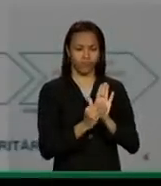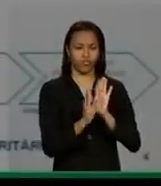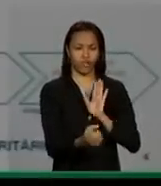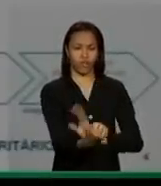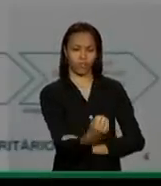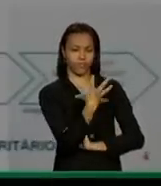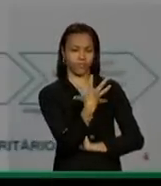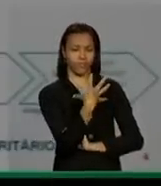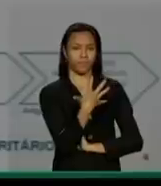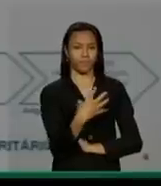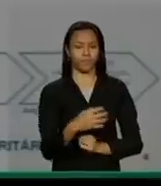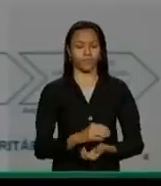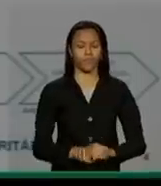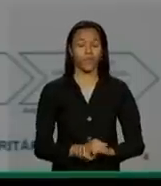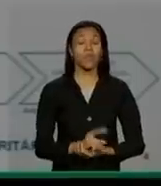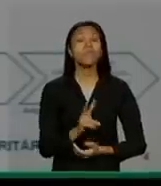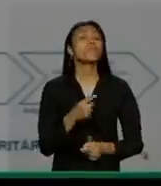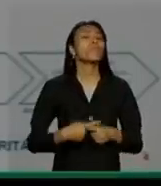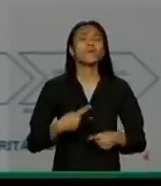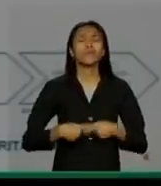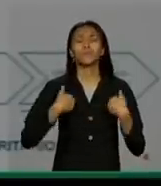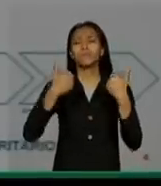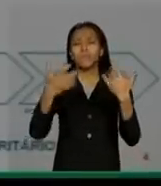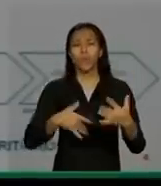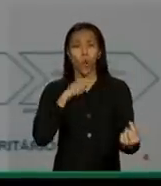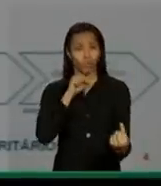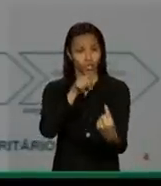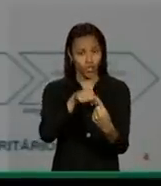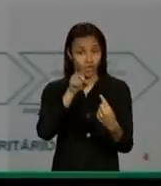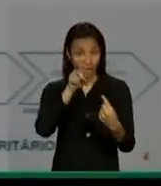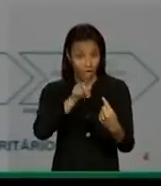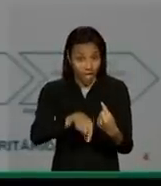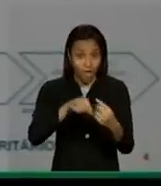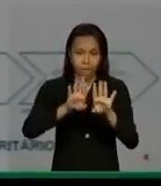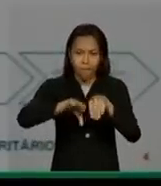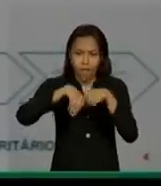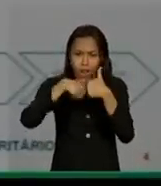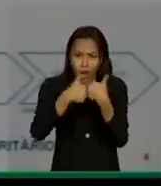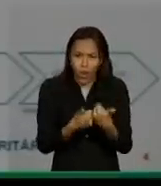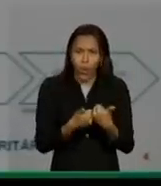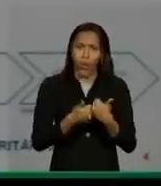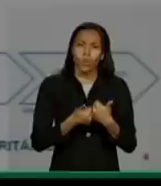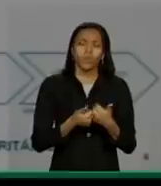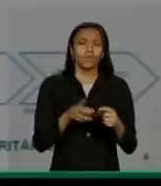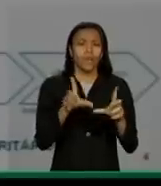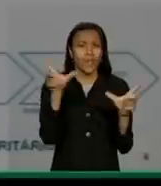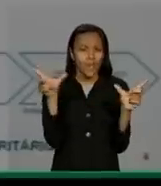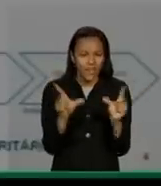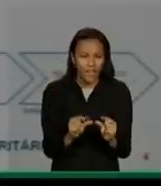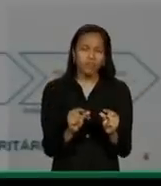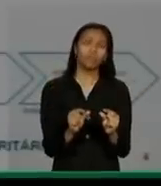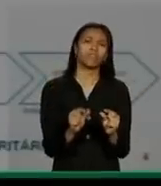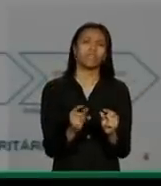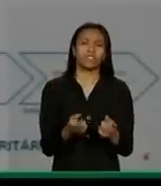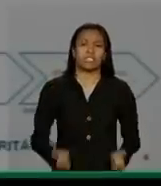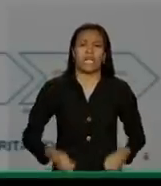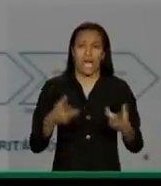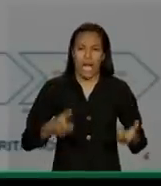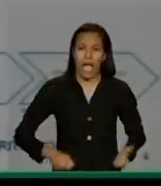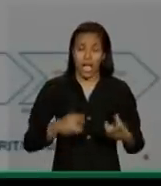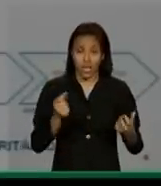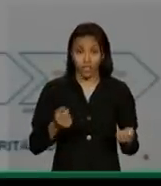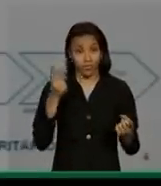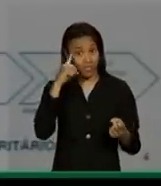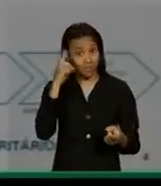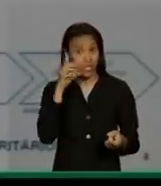e v E por quê o objetivo é otimizar o desempenho reduzir custos racionalizar processos tornar